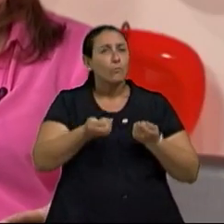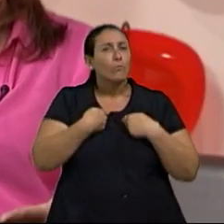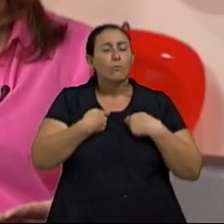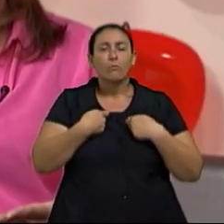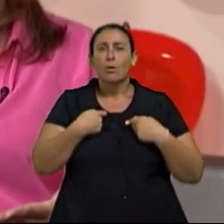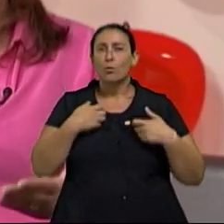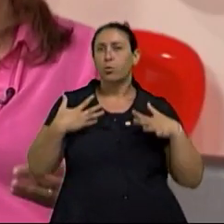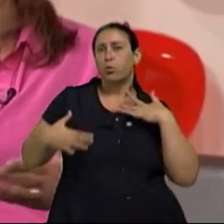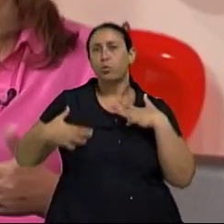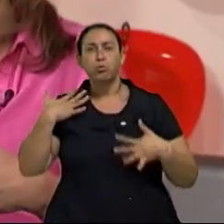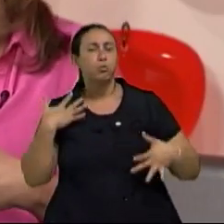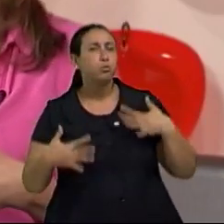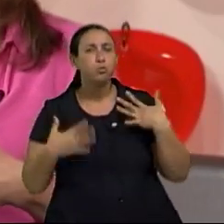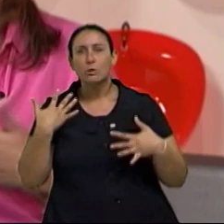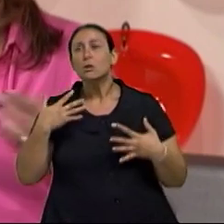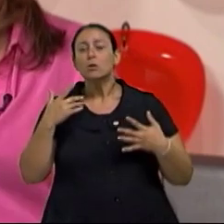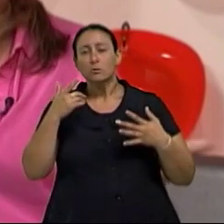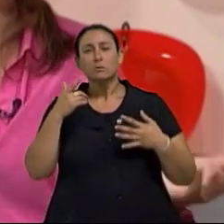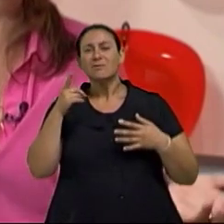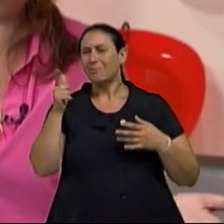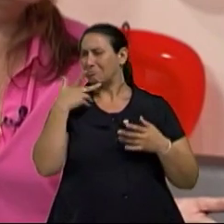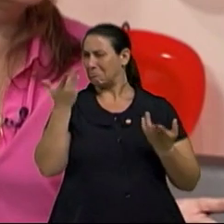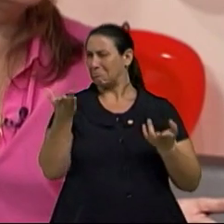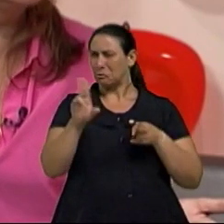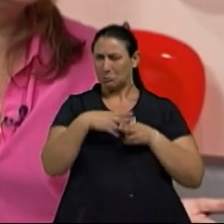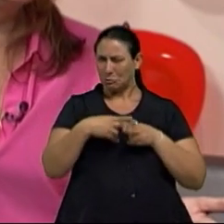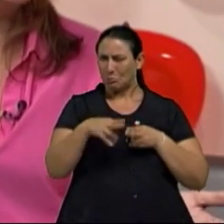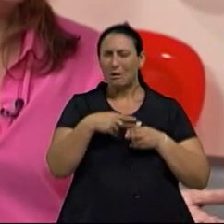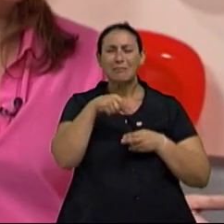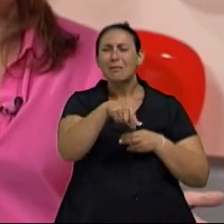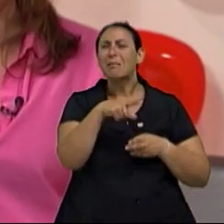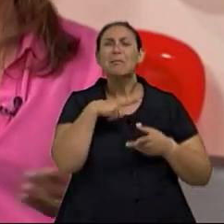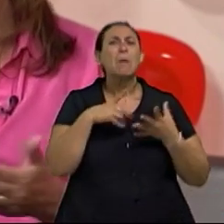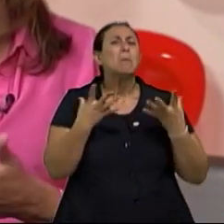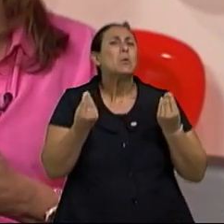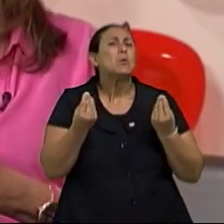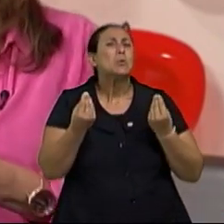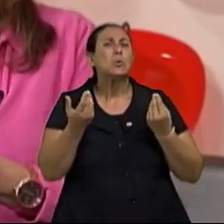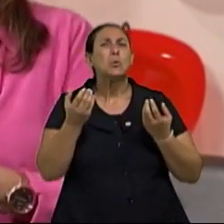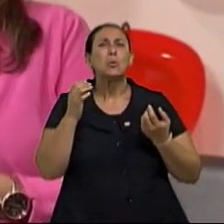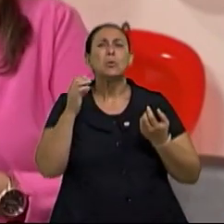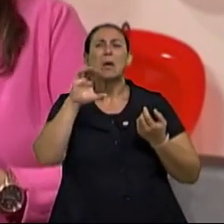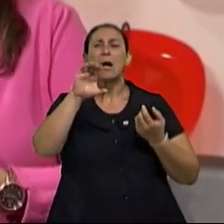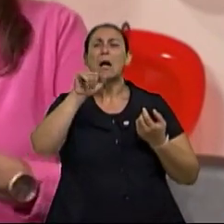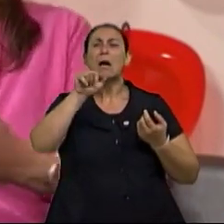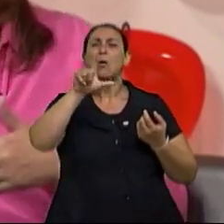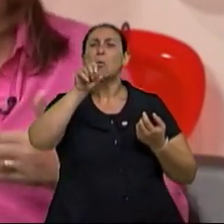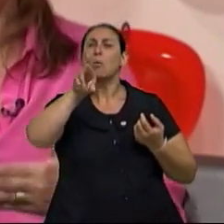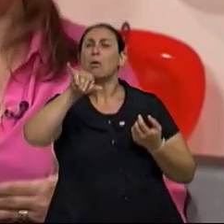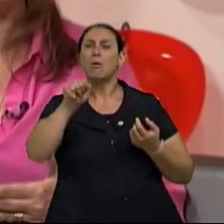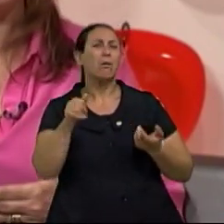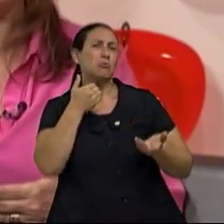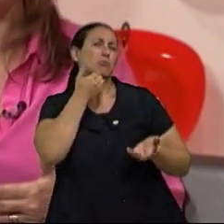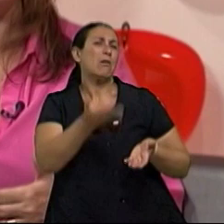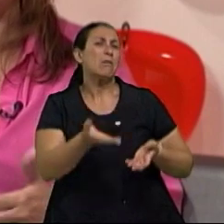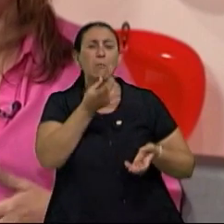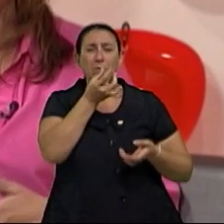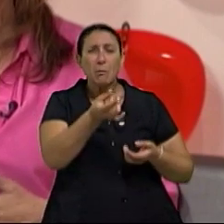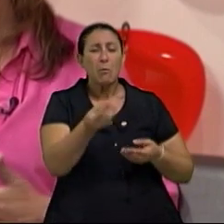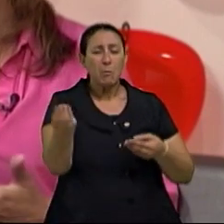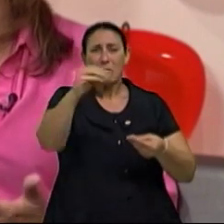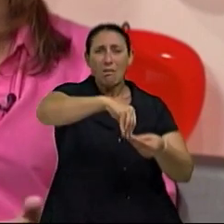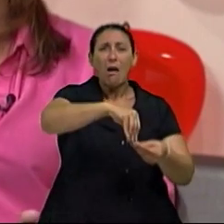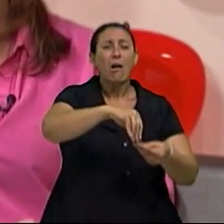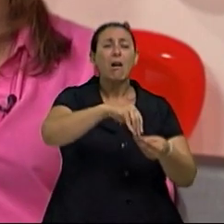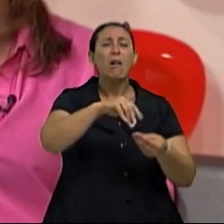metabolismo. Então, assim, aí fala, mas no chocolate tem muita caloria. O que que resolve a pimenta acelerar meu